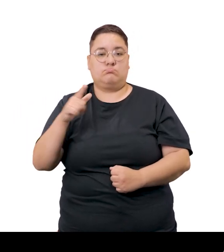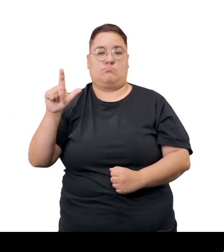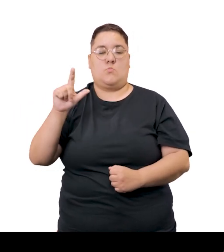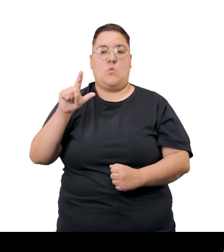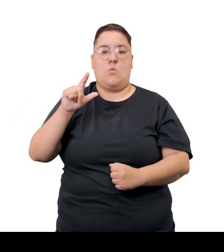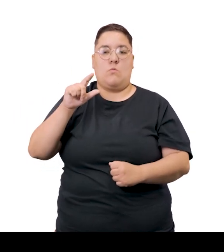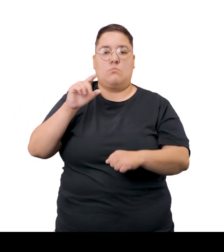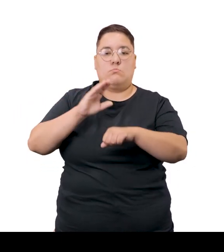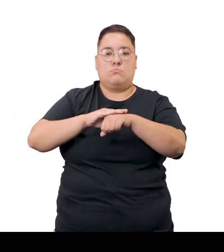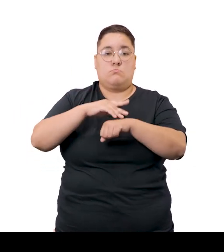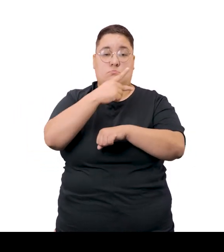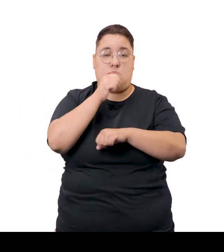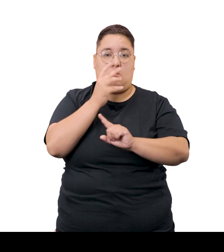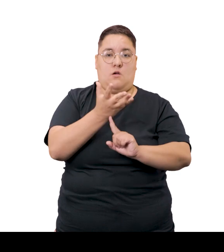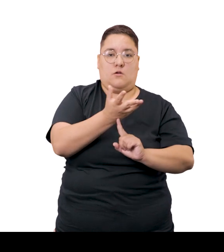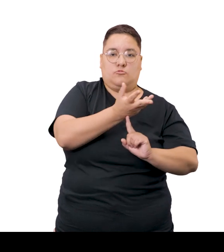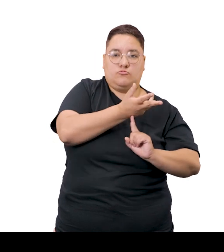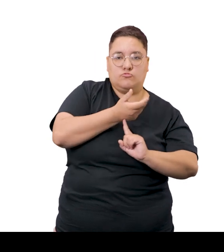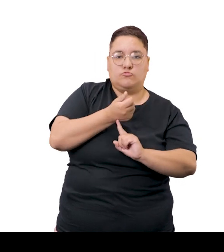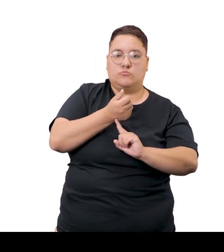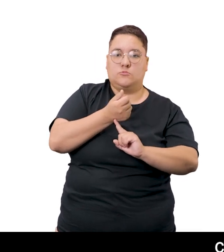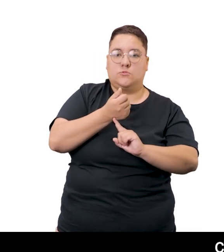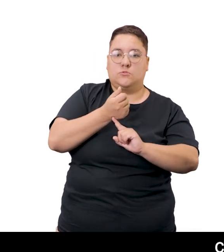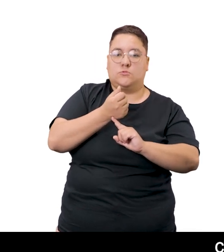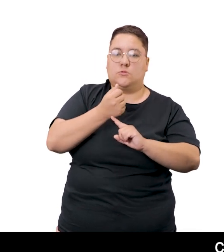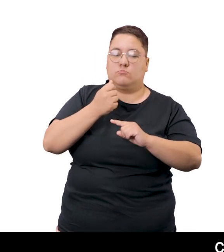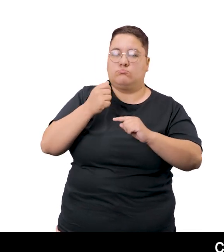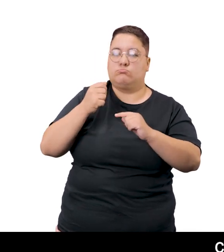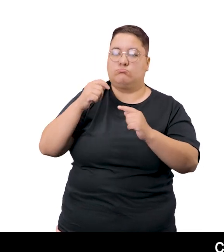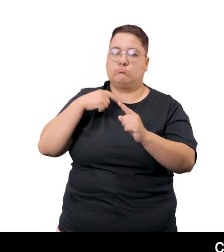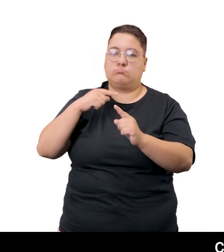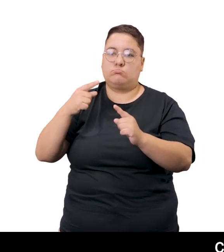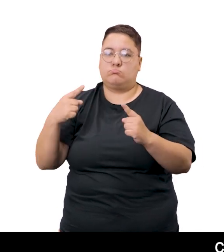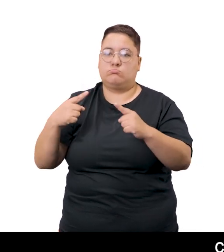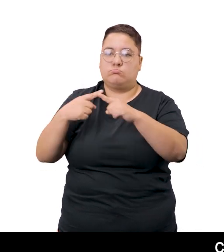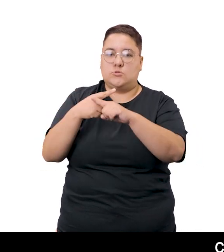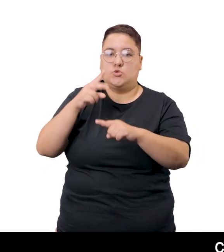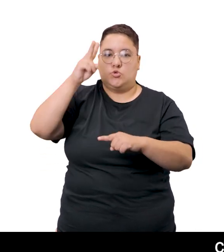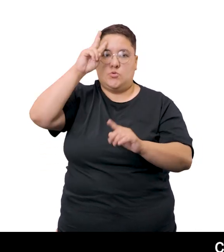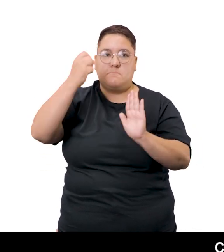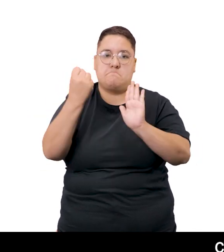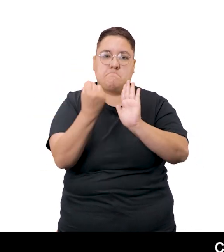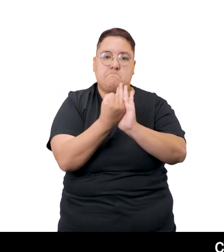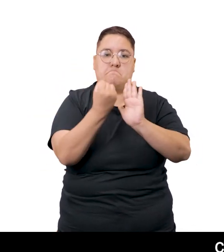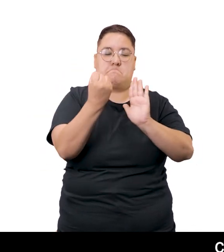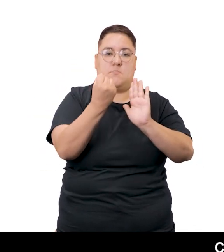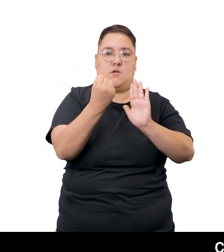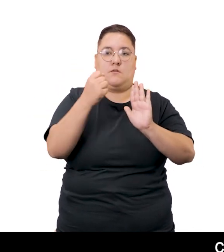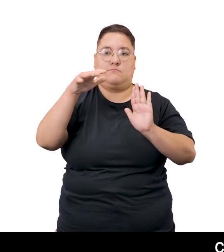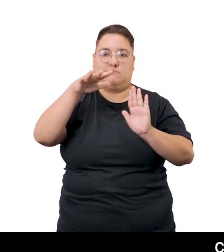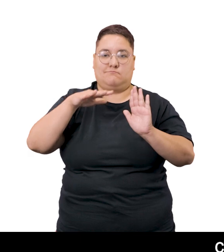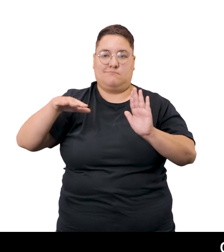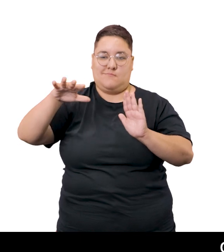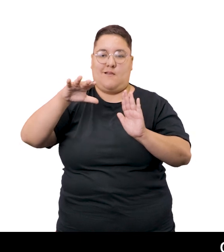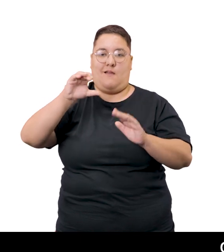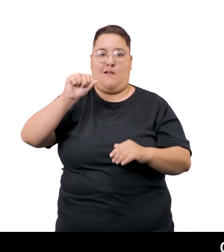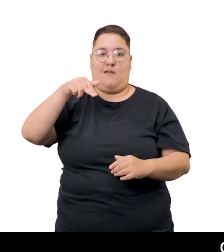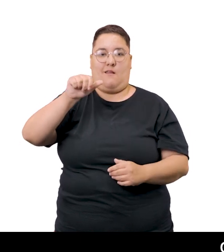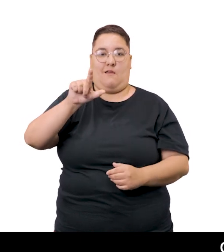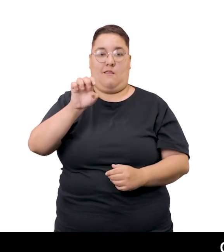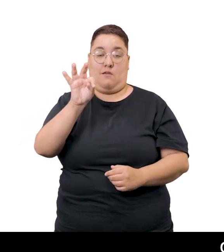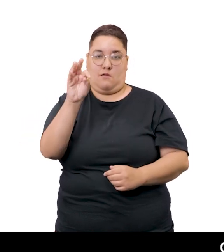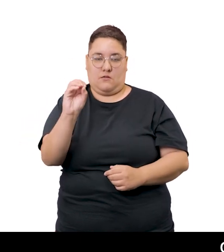trabalho da artista mobiliza a história da arte, contrapondo as histórias e marcas das cenas públicas de Canaletto